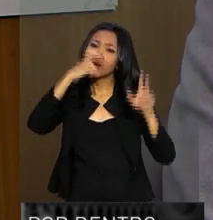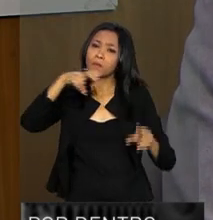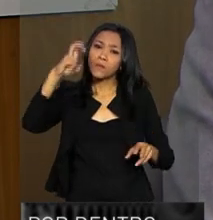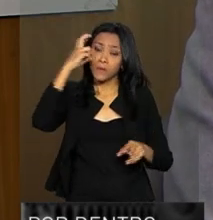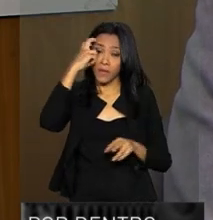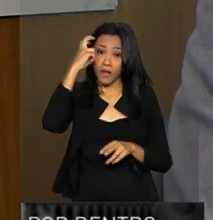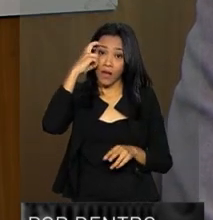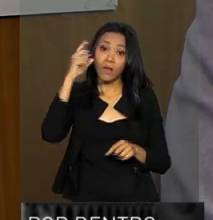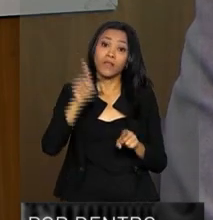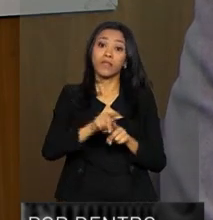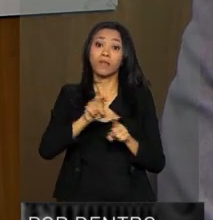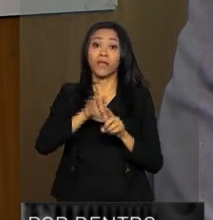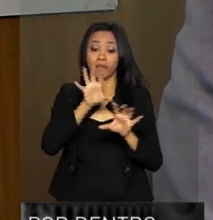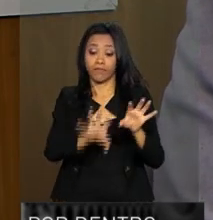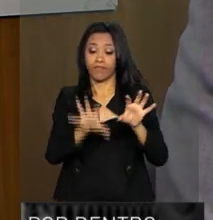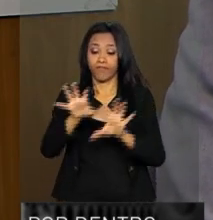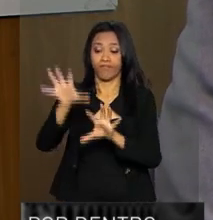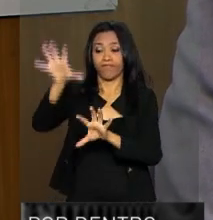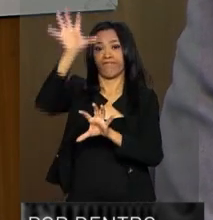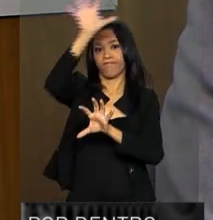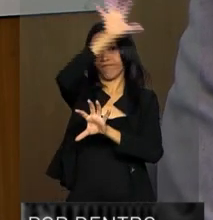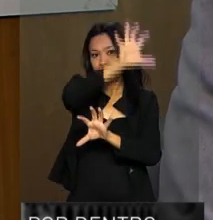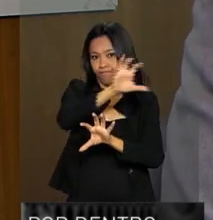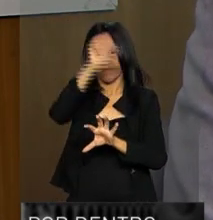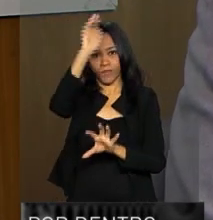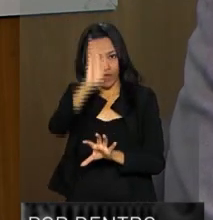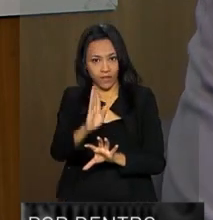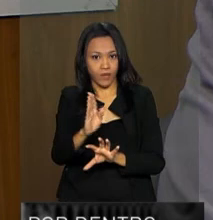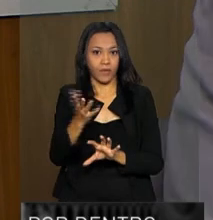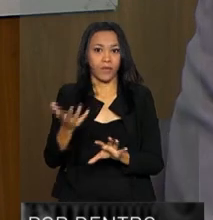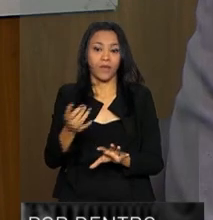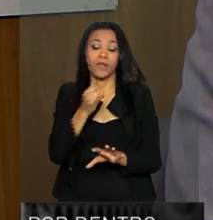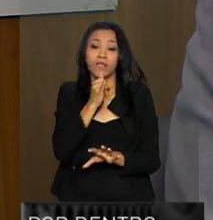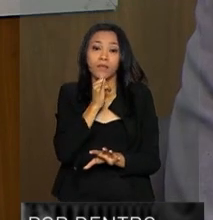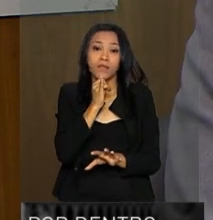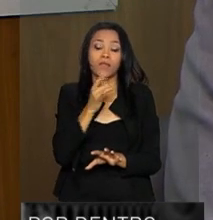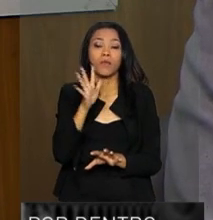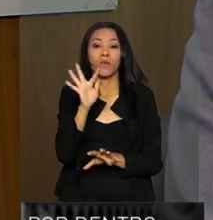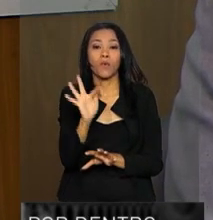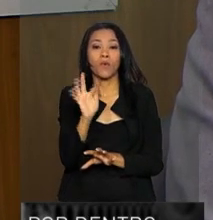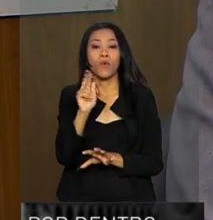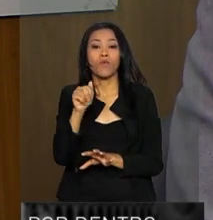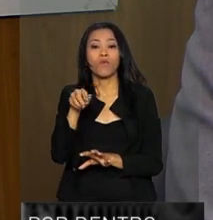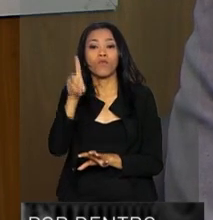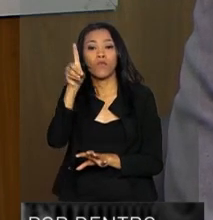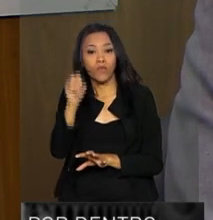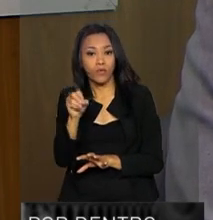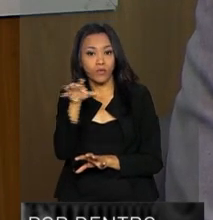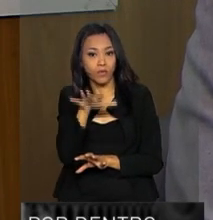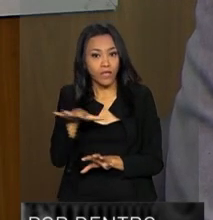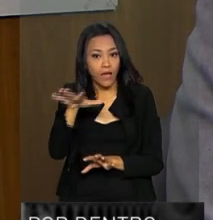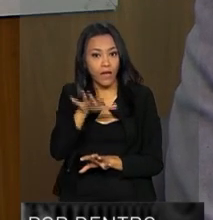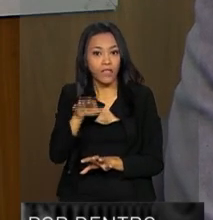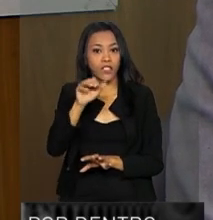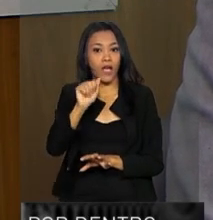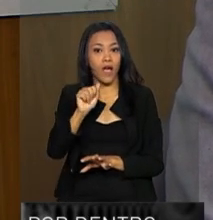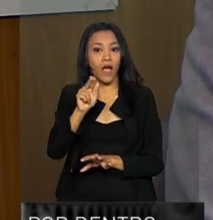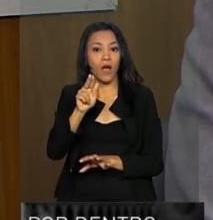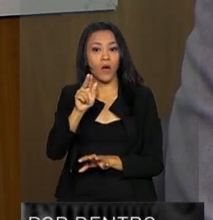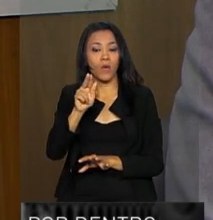regional por exemplo no que diz respeito ao fundo setorial do audiovisual nós investimos aí cerca de